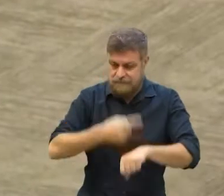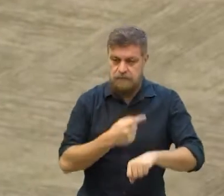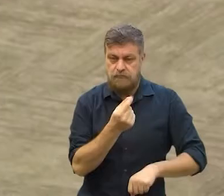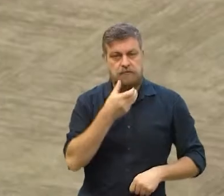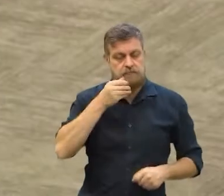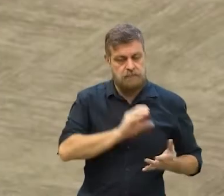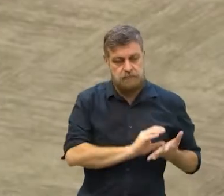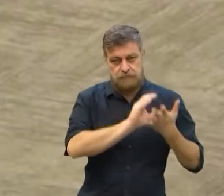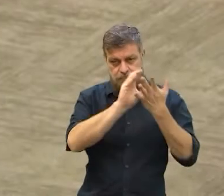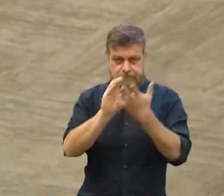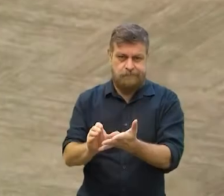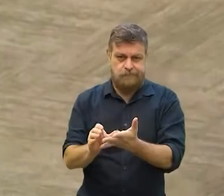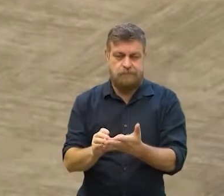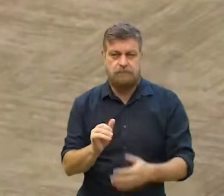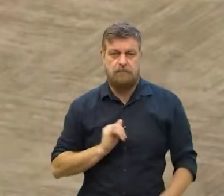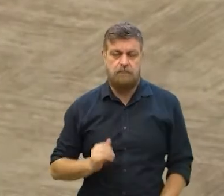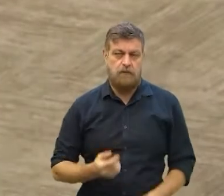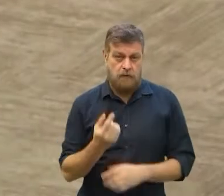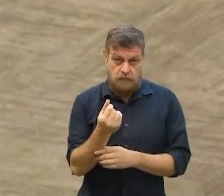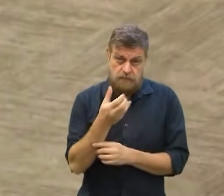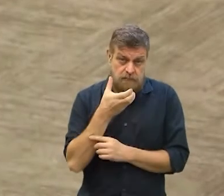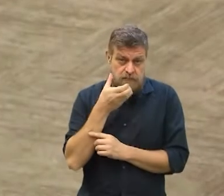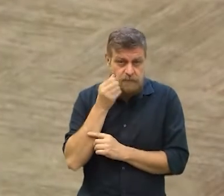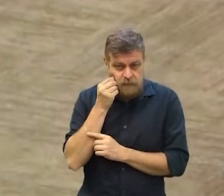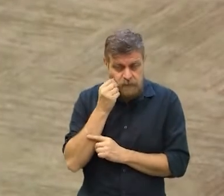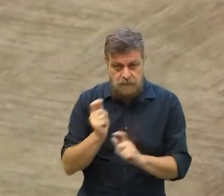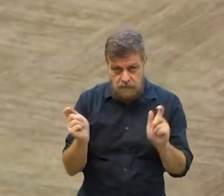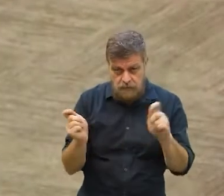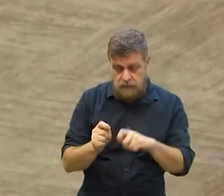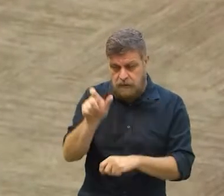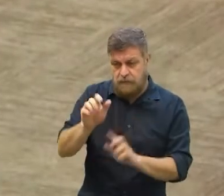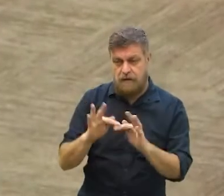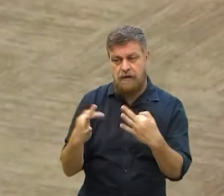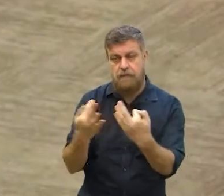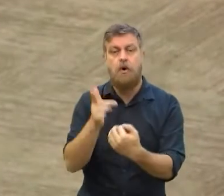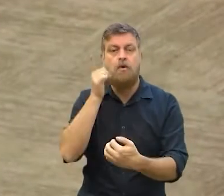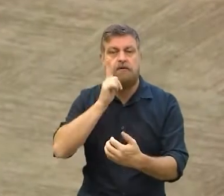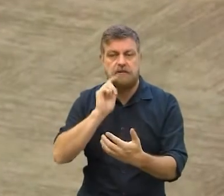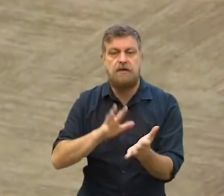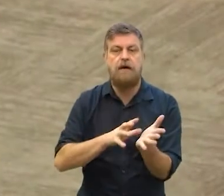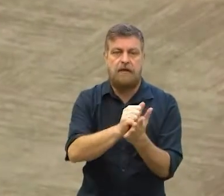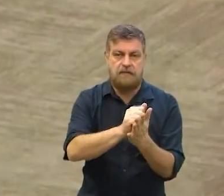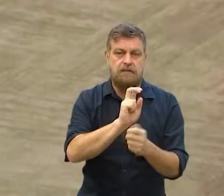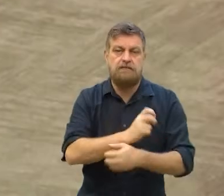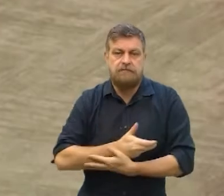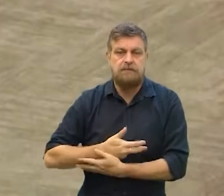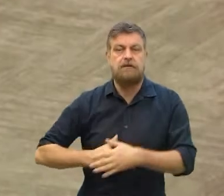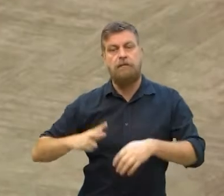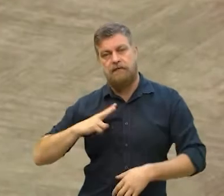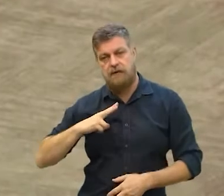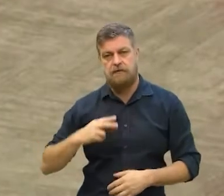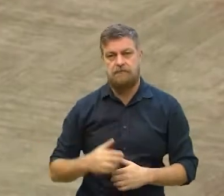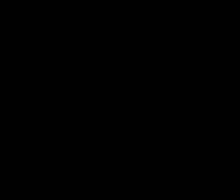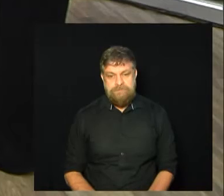imediatamente, através do voucher, uma espécie de um bolsa ou de um vale, né, que possa dar para a família e aí matricular o seu filho